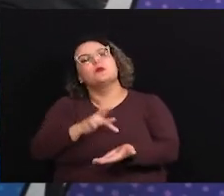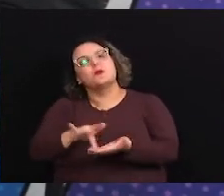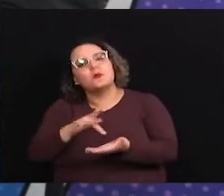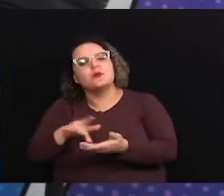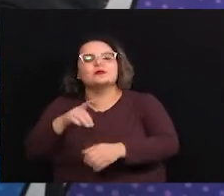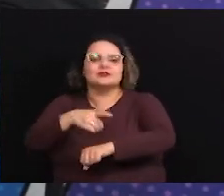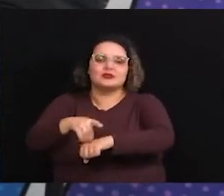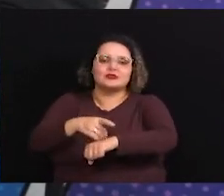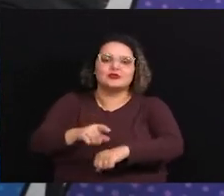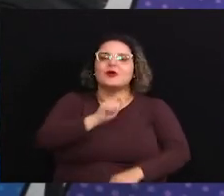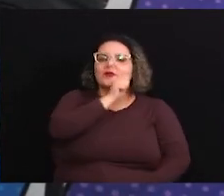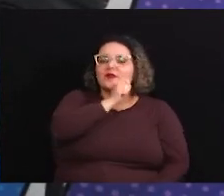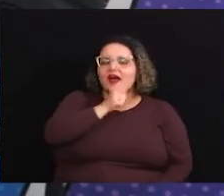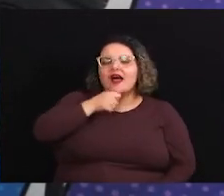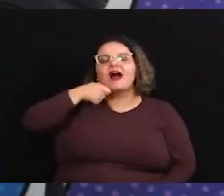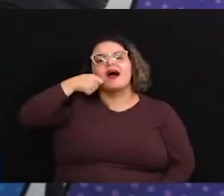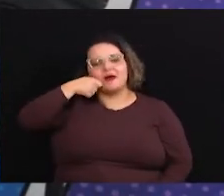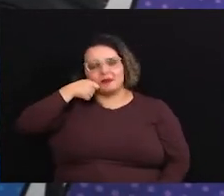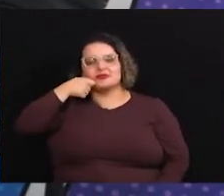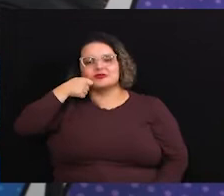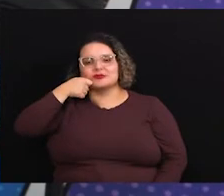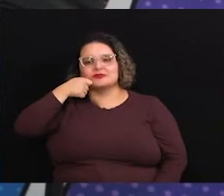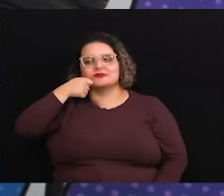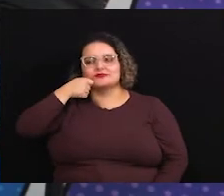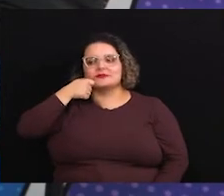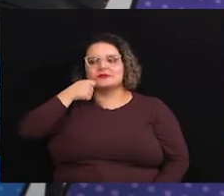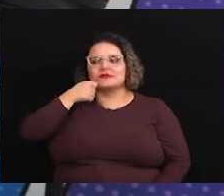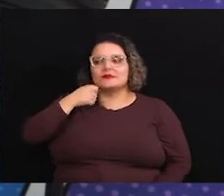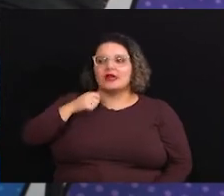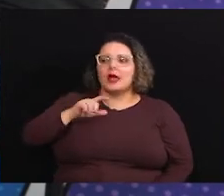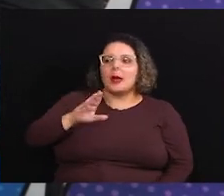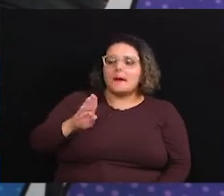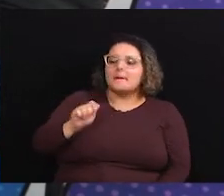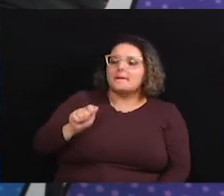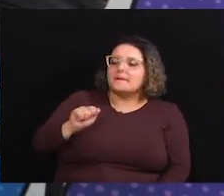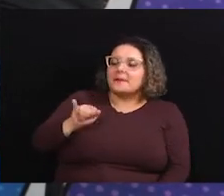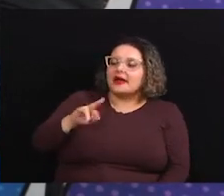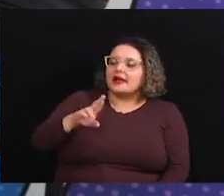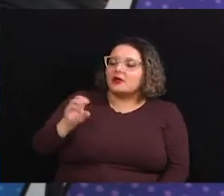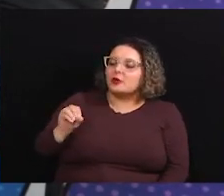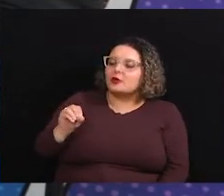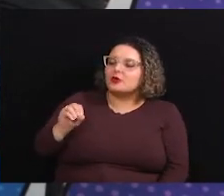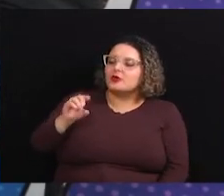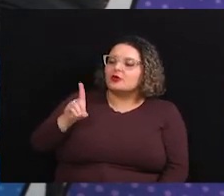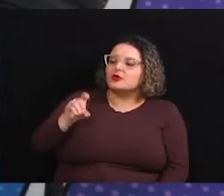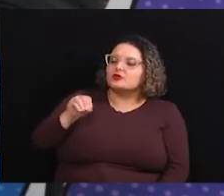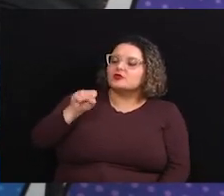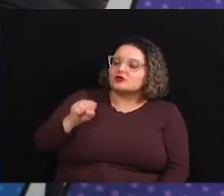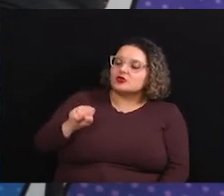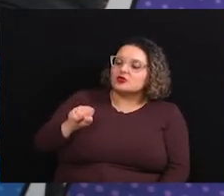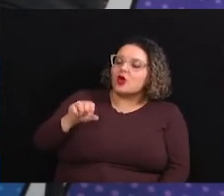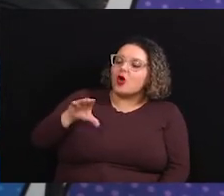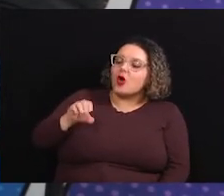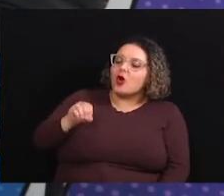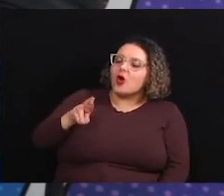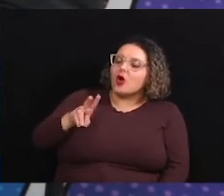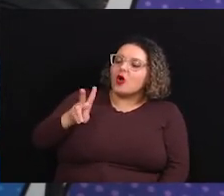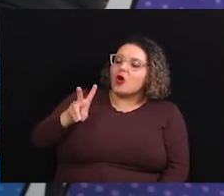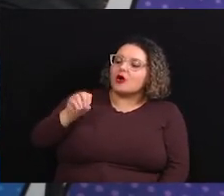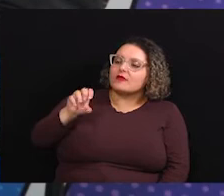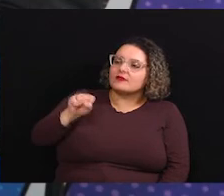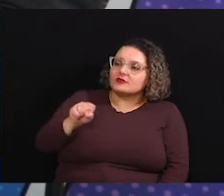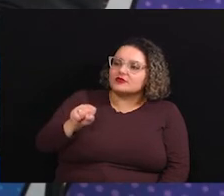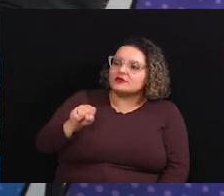e-book, estão disponíveis na Amazon, tá? Na Amazon Brasil. Só caçar lá Bairro dos Corvos Elétricos, não tem outro, tá? E vocês vão